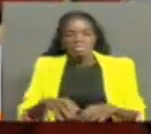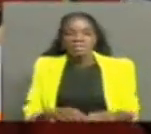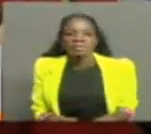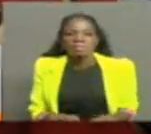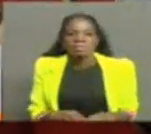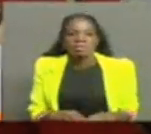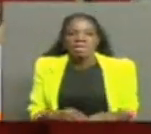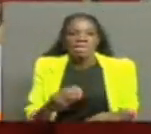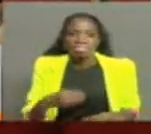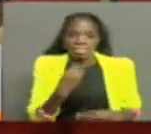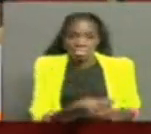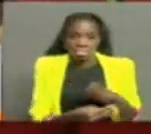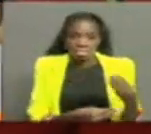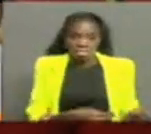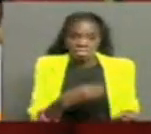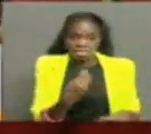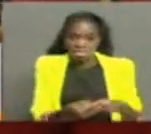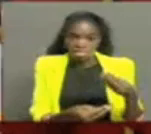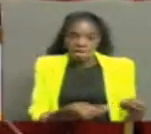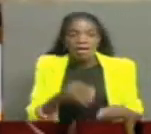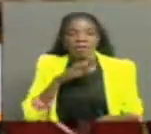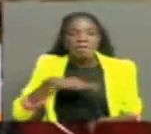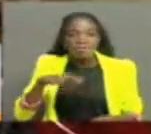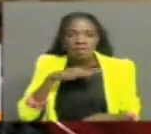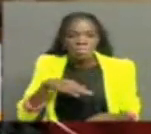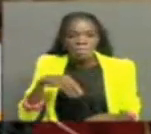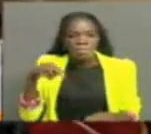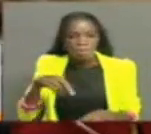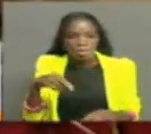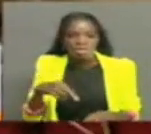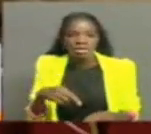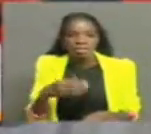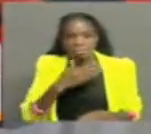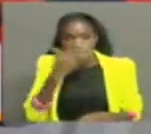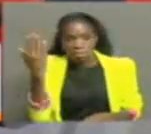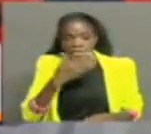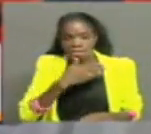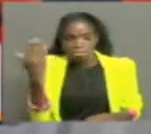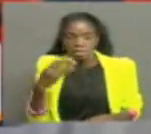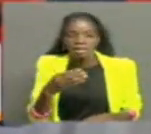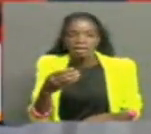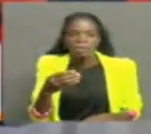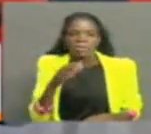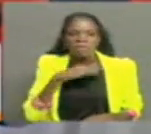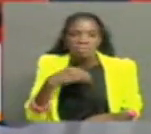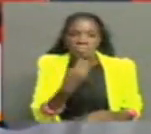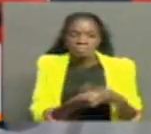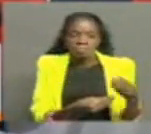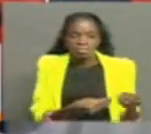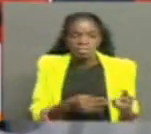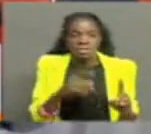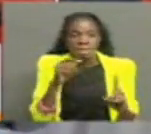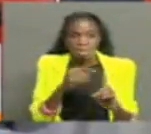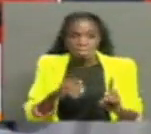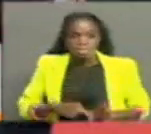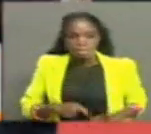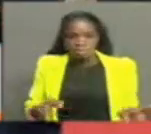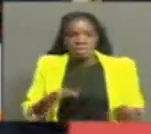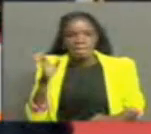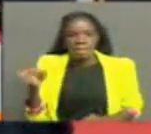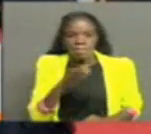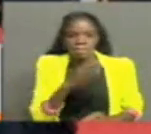passaremos a dar às famílias mais necessitadas uma sopa diariamente. Bento deslocou-se depois ao Calumbo, onde